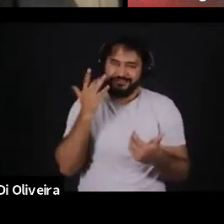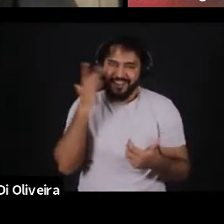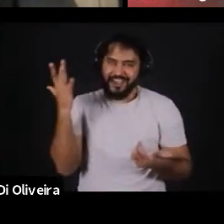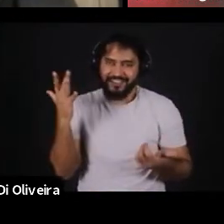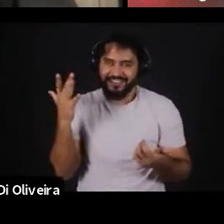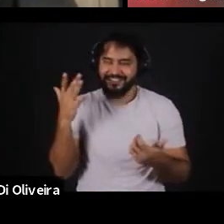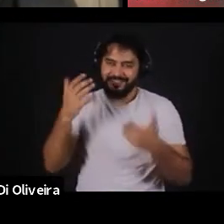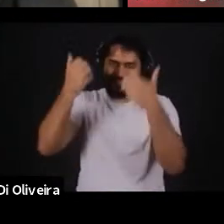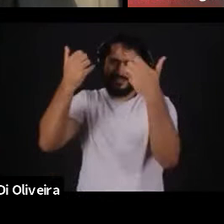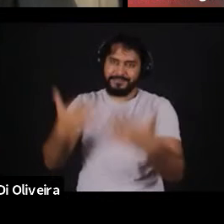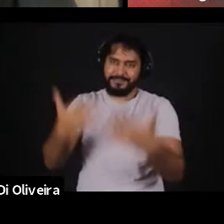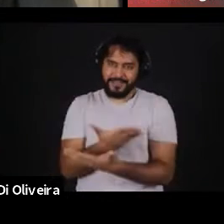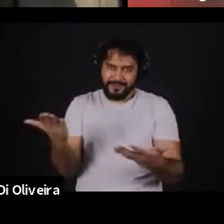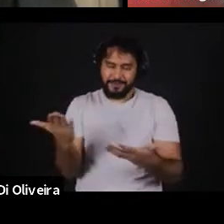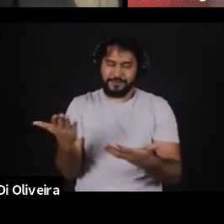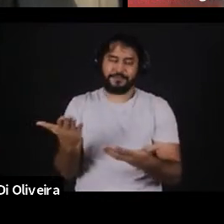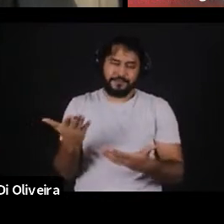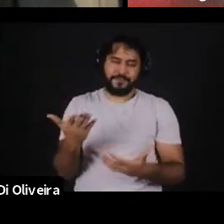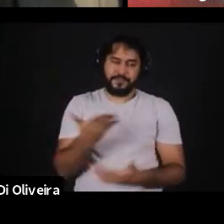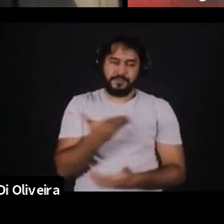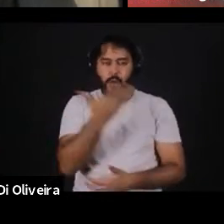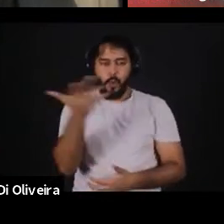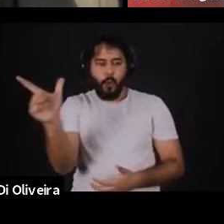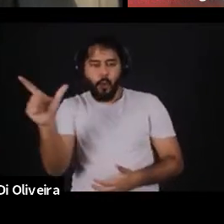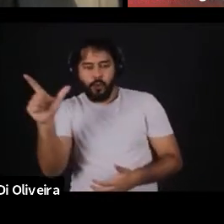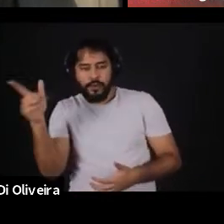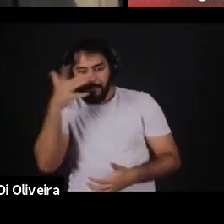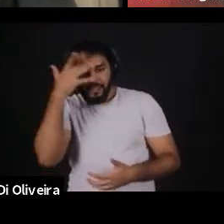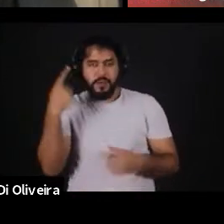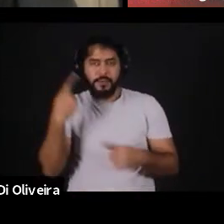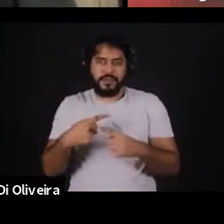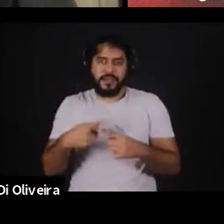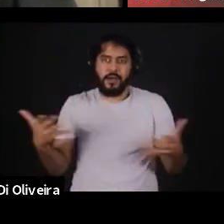para as outras pessoas, assim, quando eu tenho agora essas imagens.